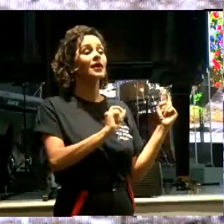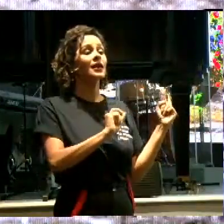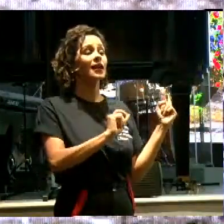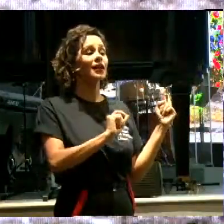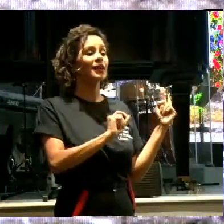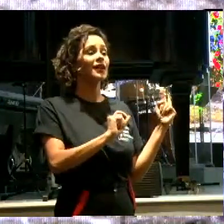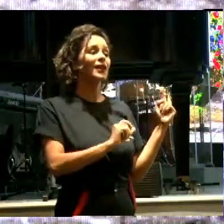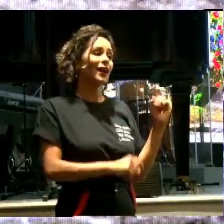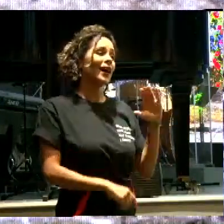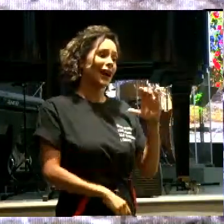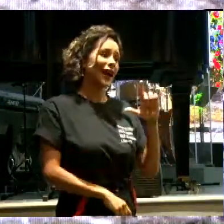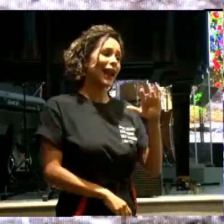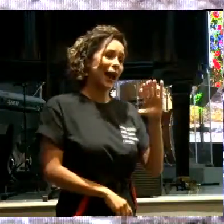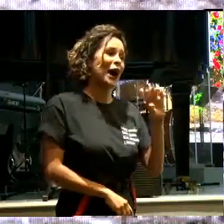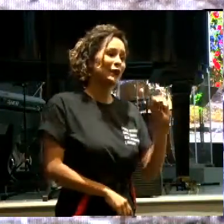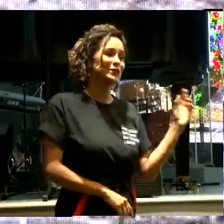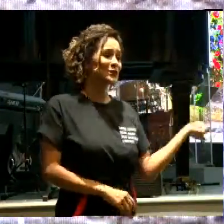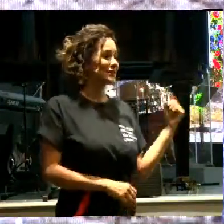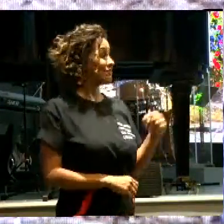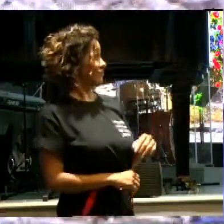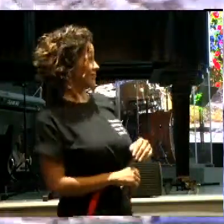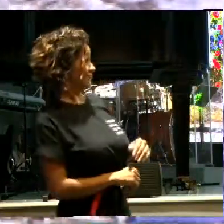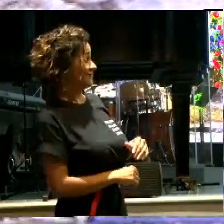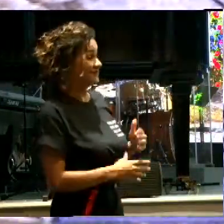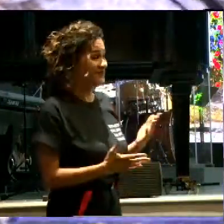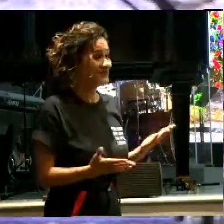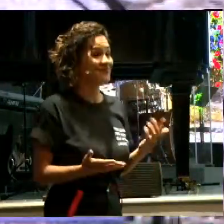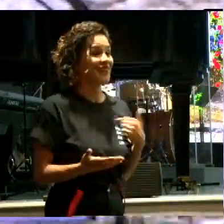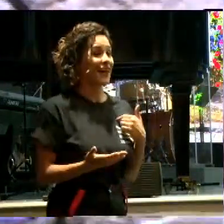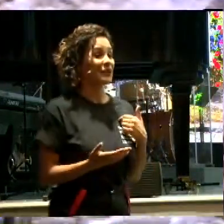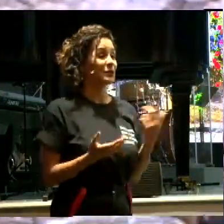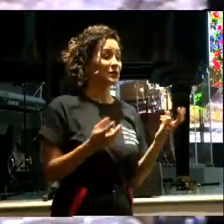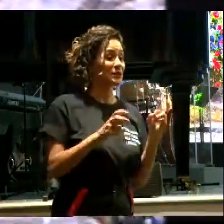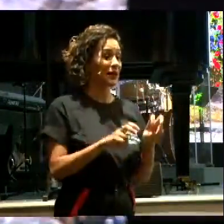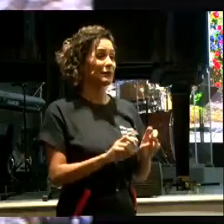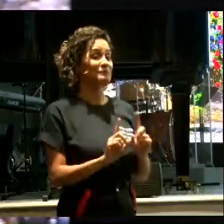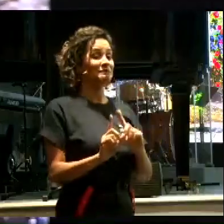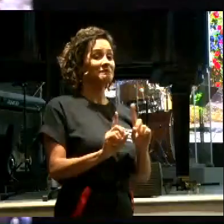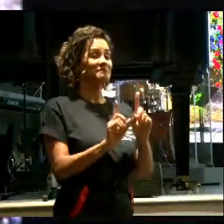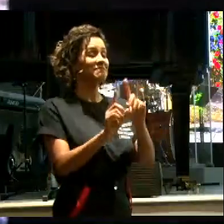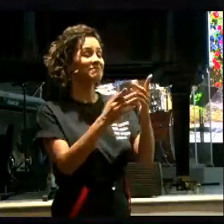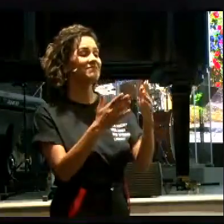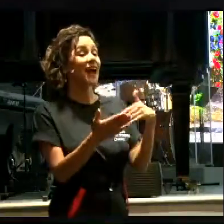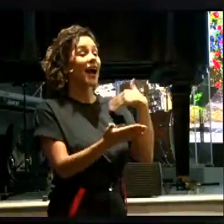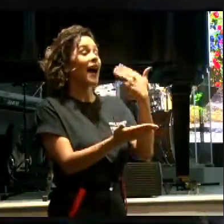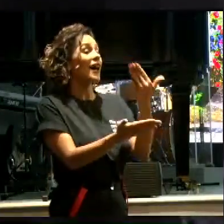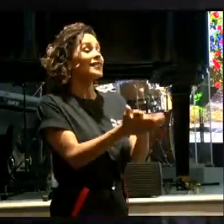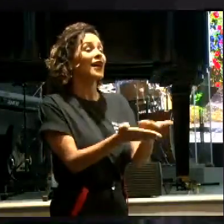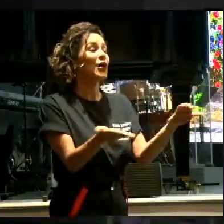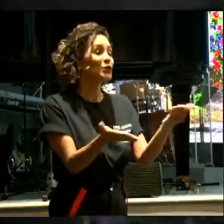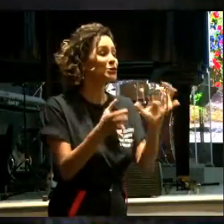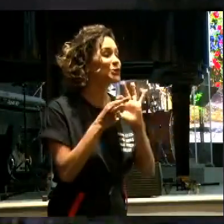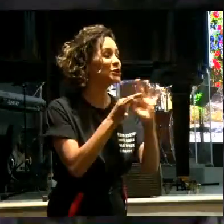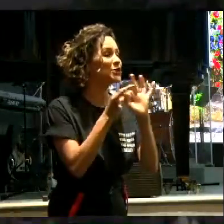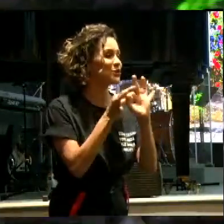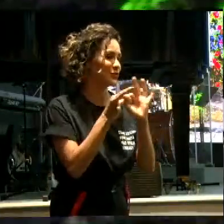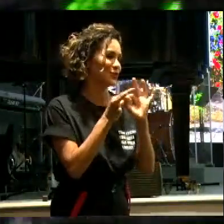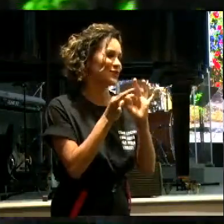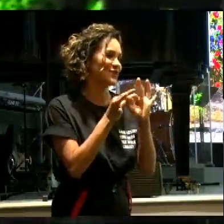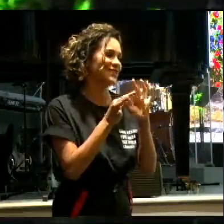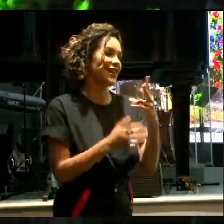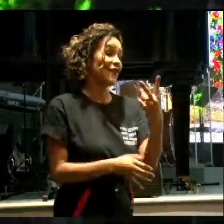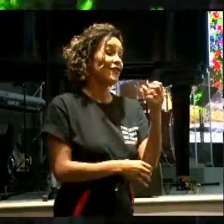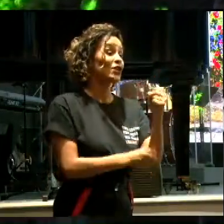Claudinho. Cheguei lá, e aí estamos juntos até hoje. Vamos completar 28 anos de casado